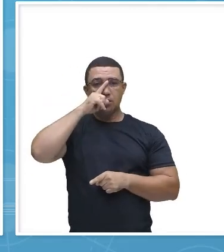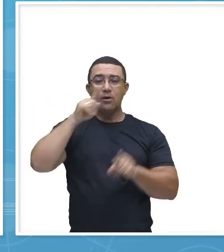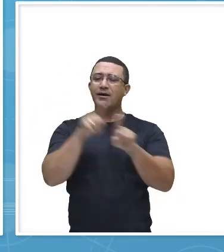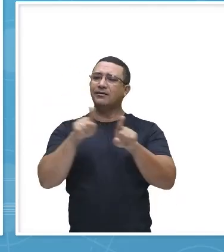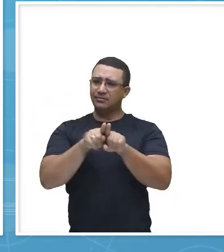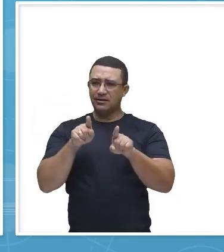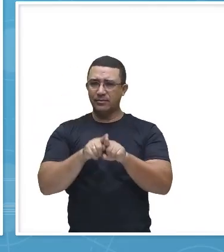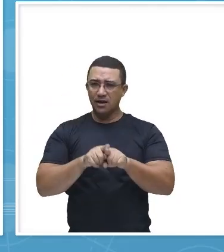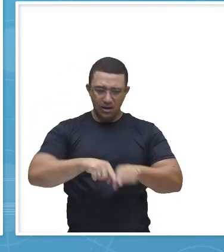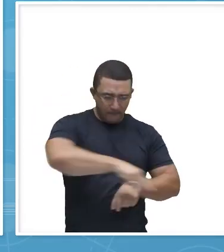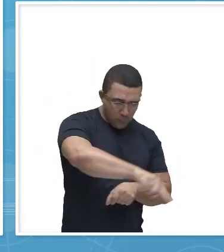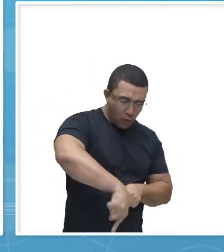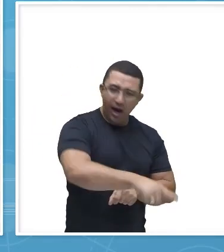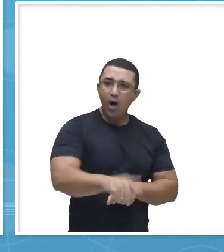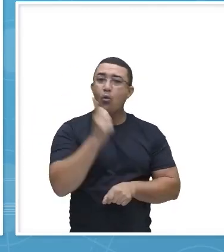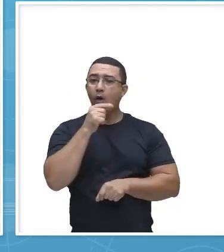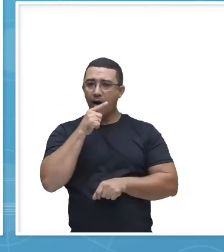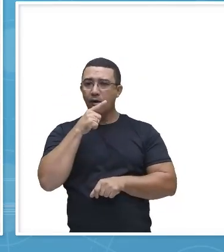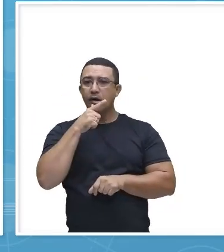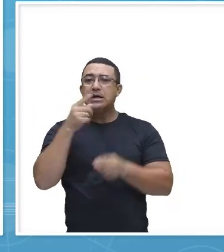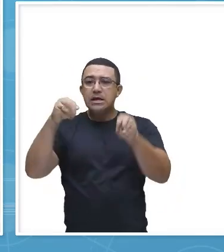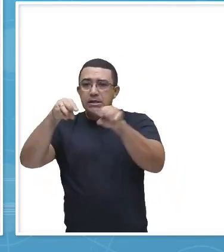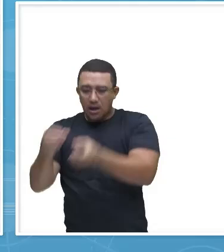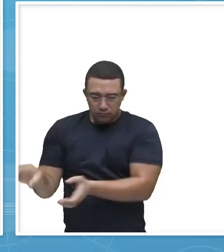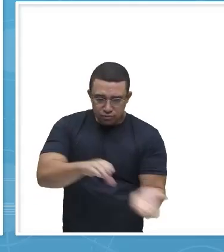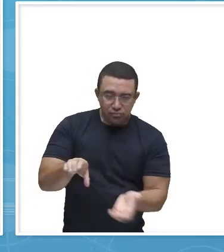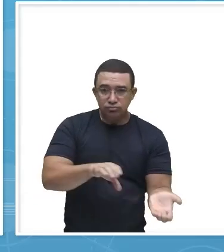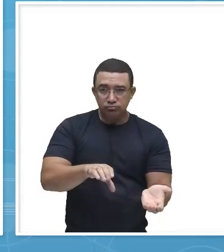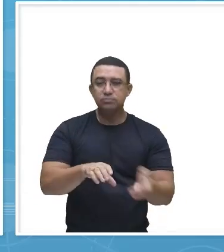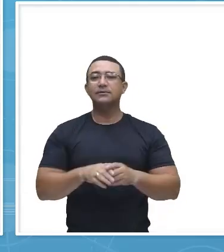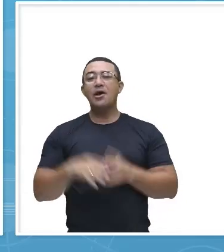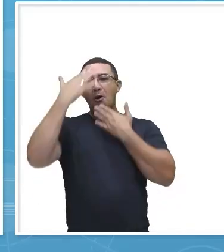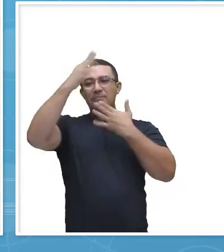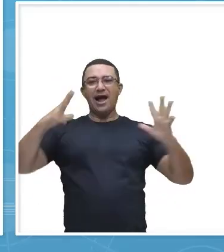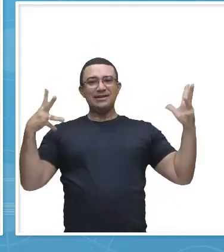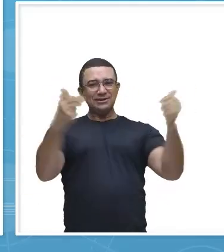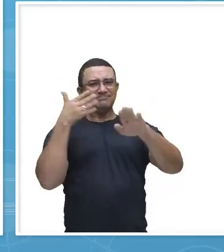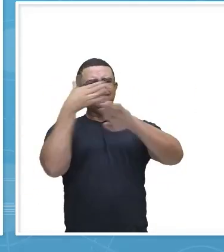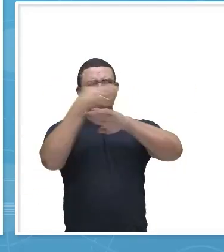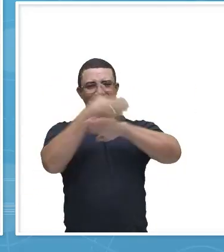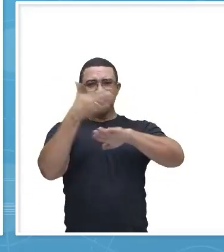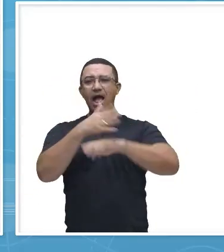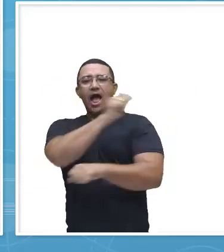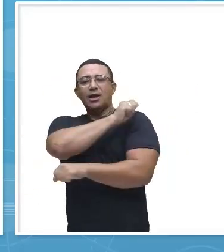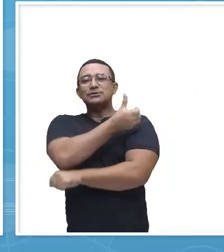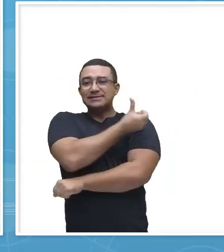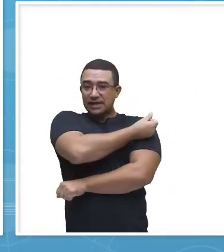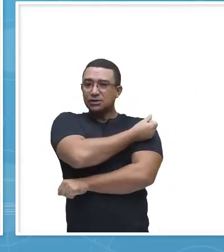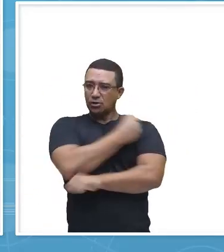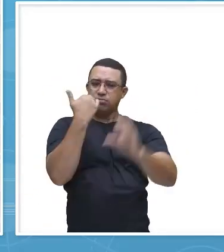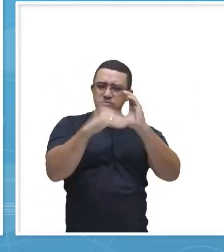buracos que acumulam água. Tá bom, pessoal? Muito obrigado pela participação de todos. Galerinha do sexto ano aí movimentando o